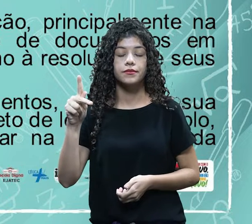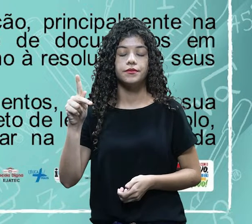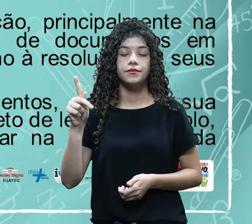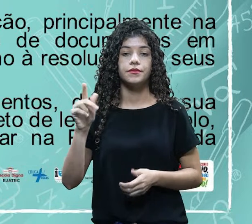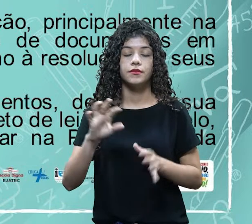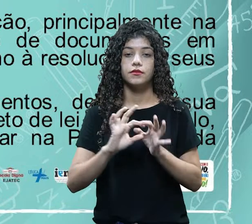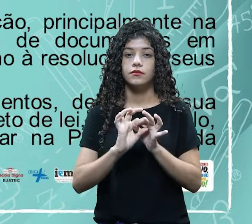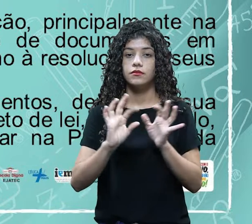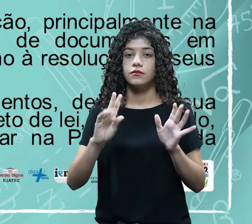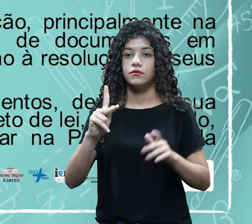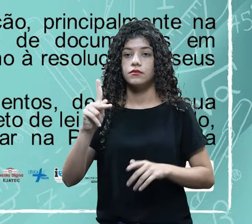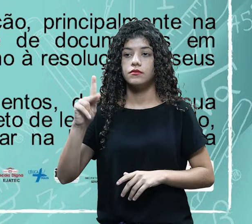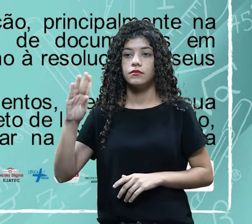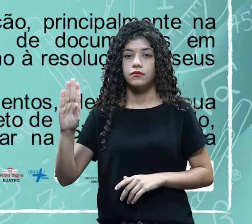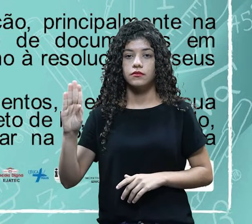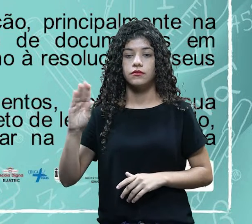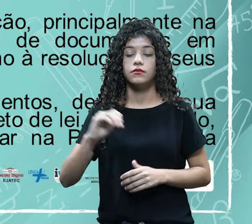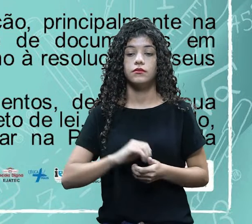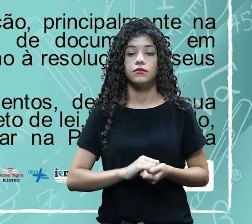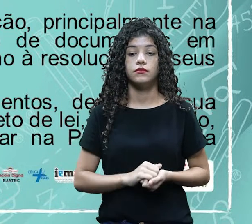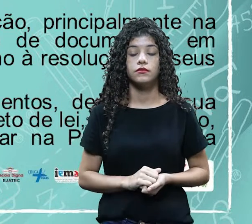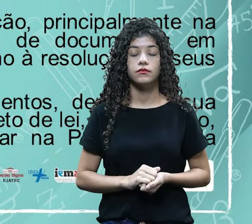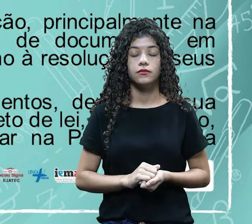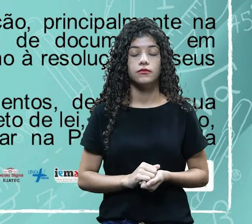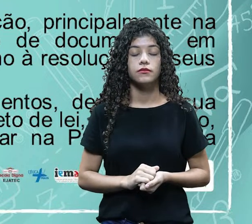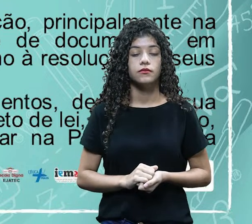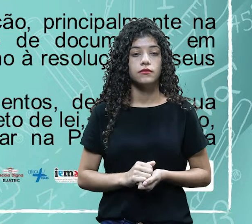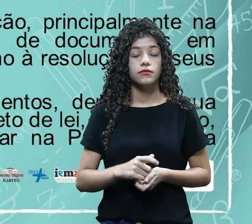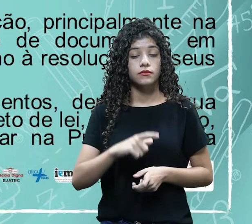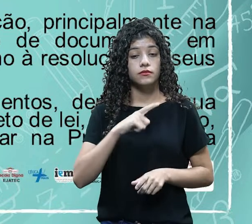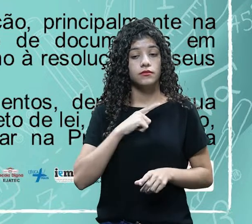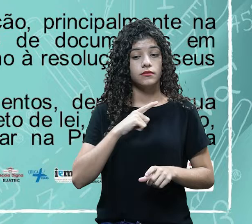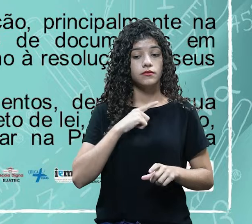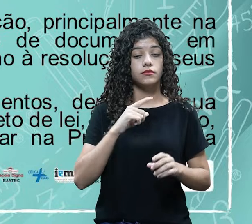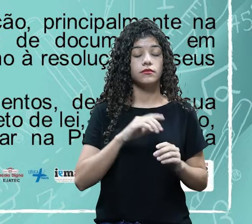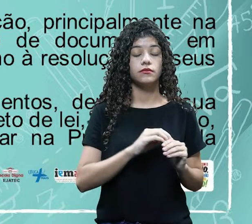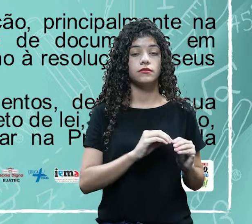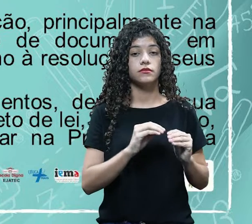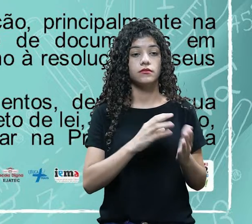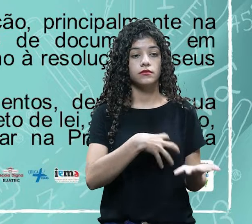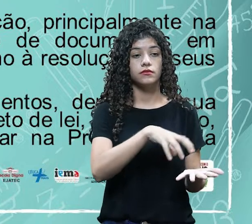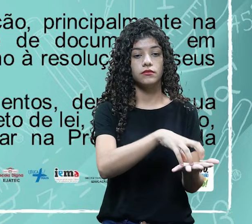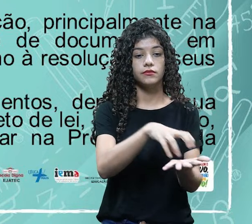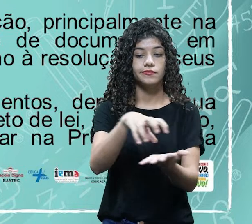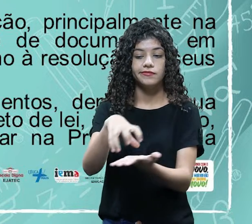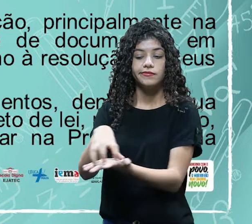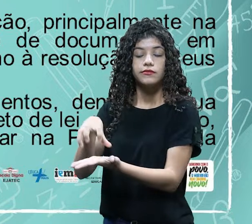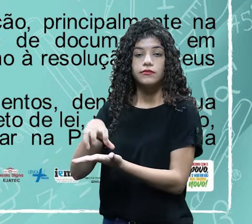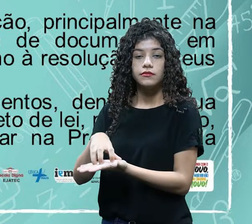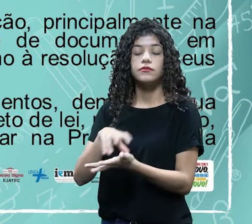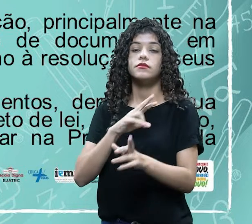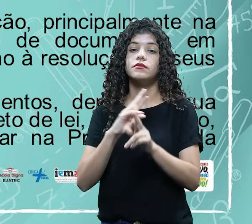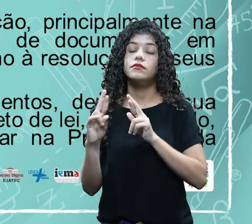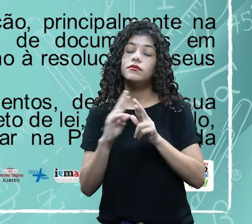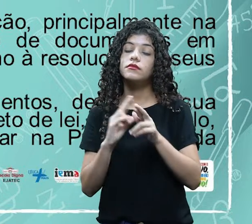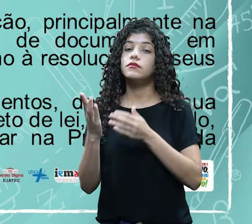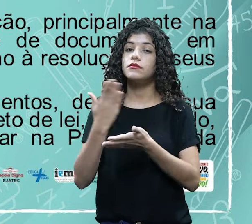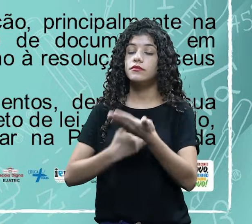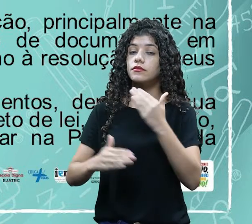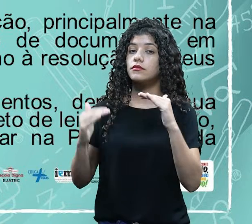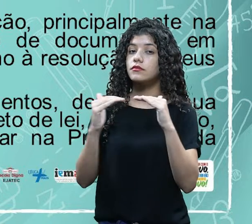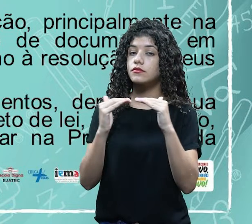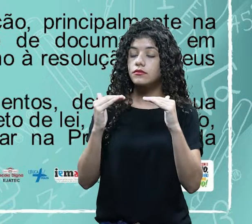órgão público. Aquela solicitação, ela irá tramitar a partir dos setores envolvidos, de acordo com o